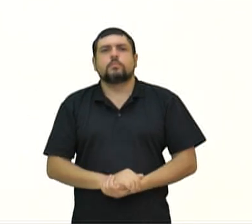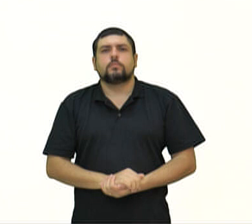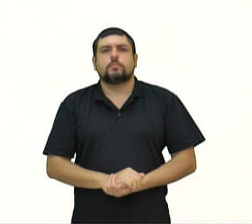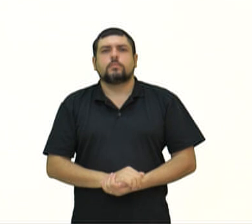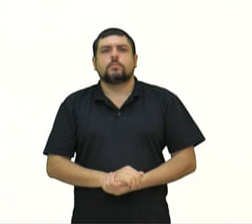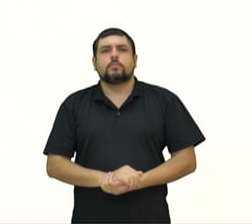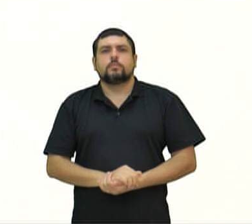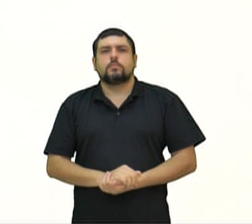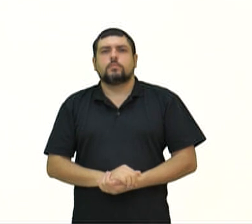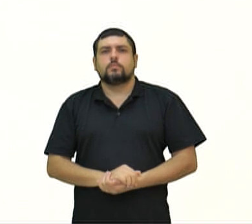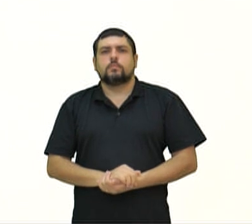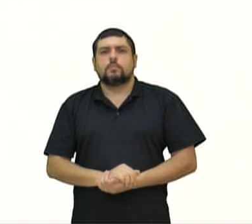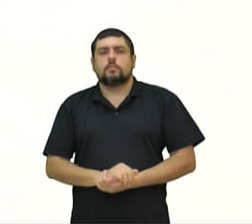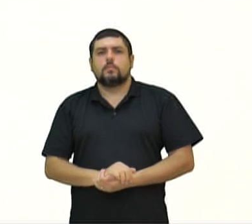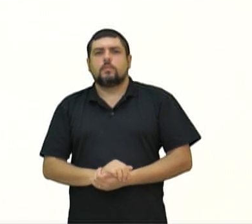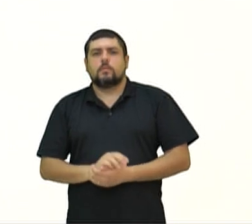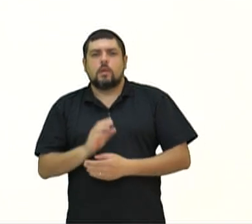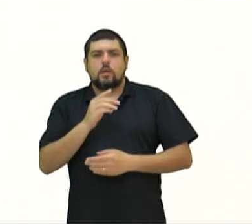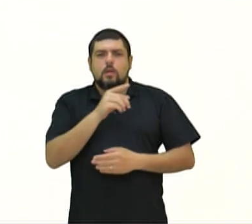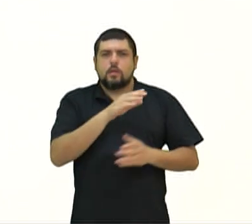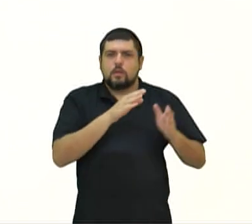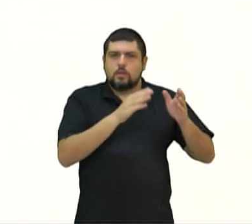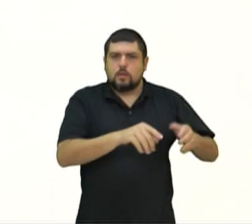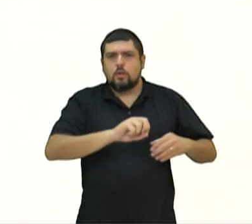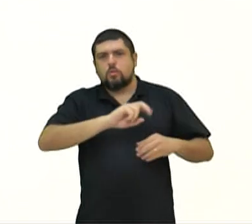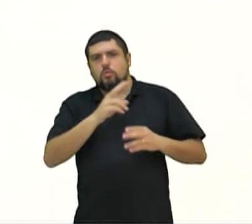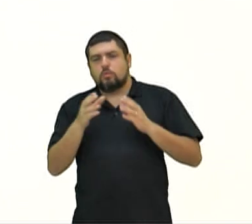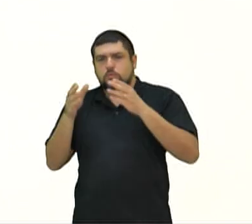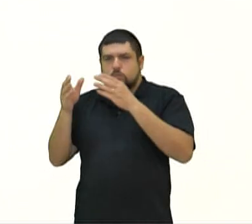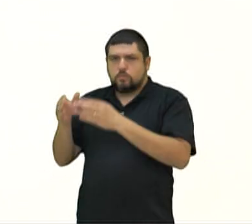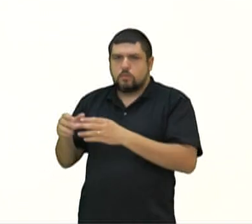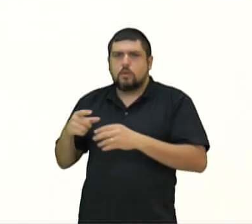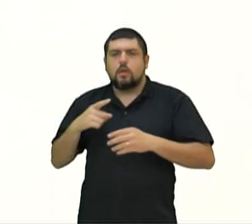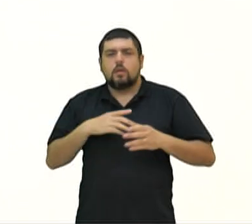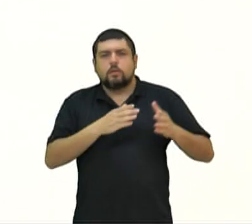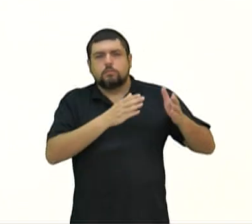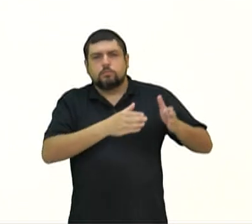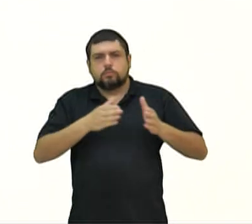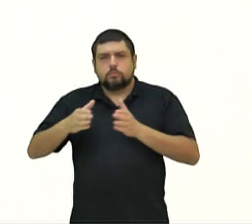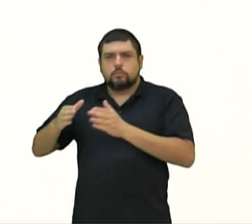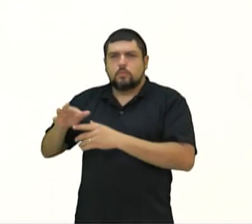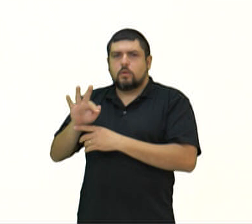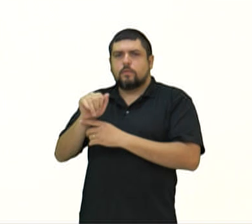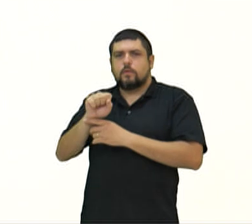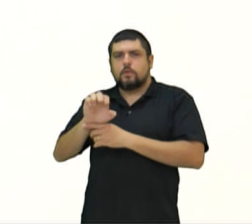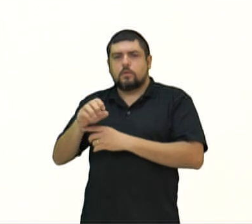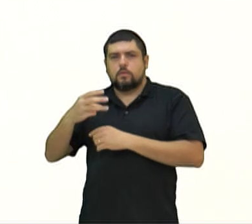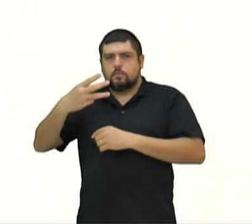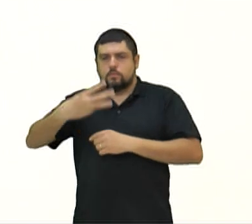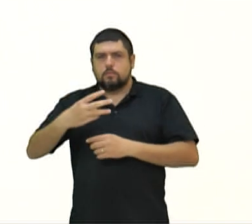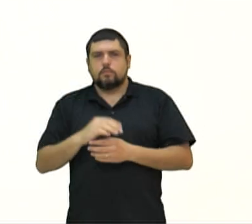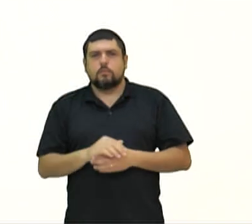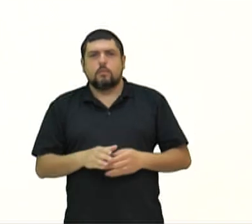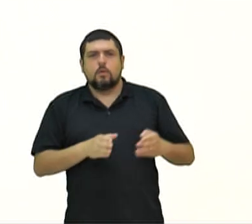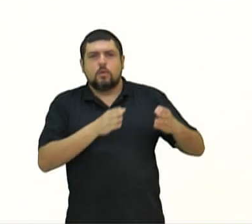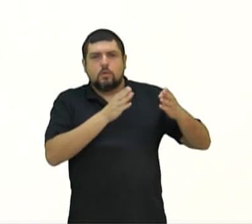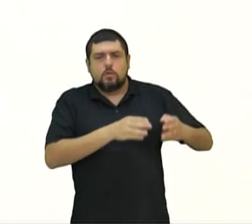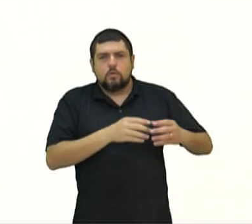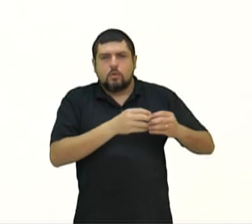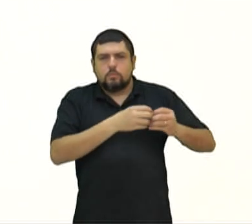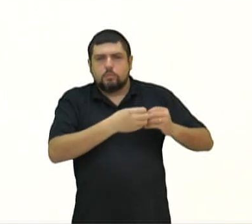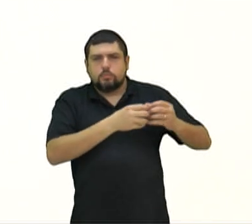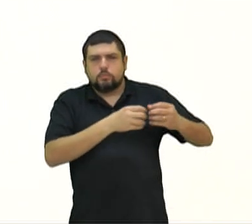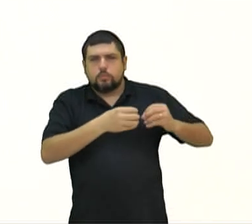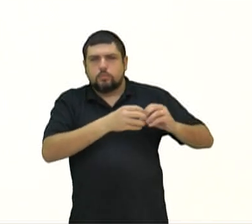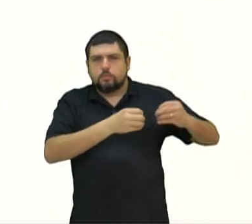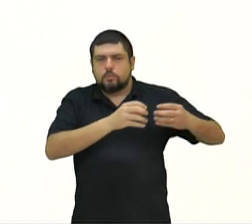Tanto uma quanto a outra podem ser divididas basicamente em 3 fases, né? a fase de multiplicação ou